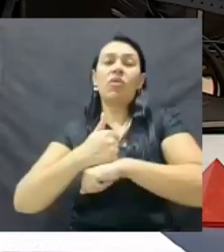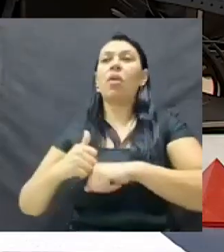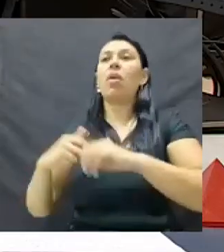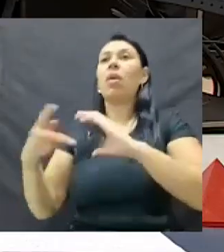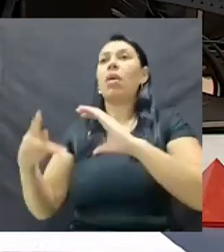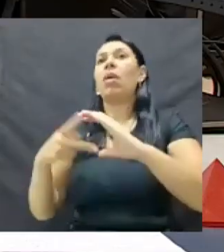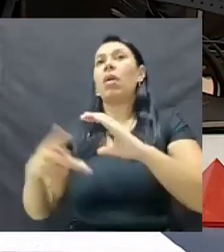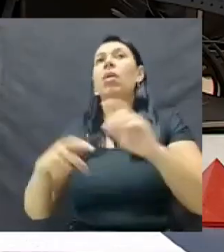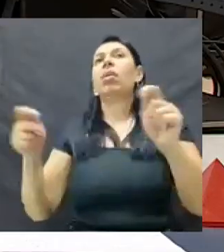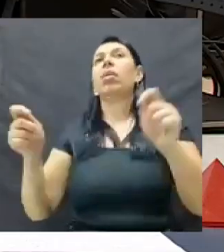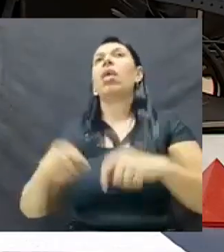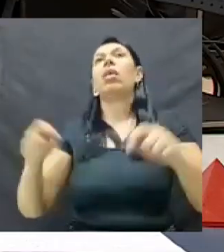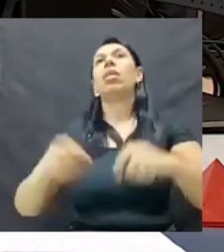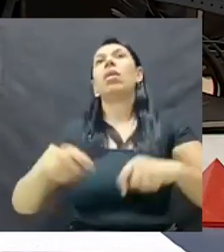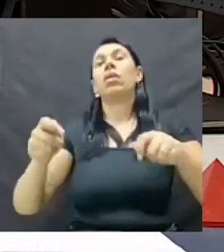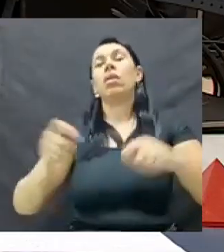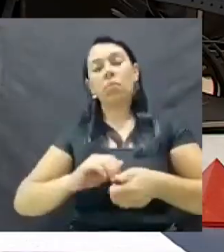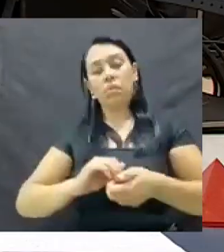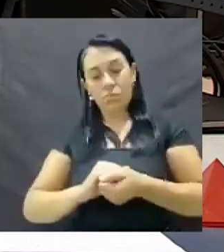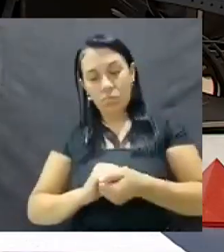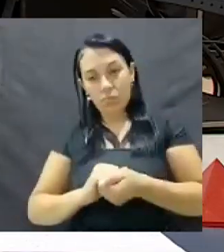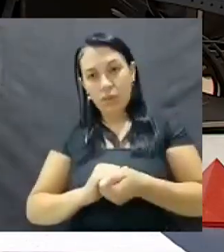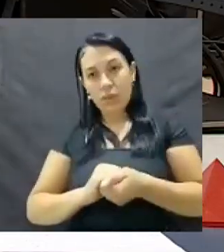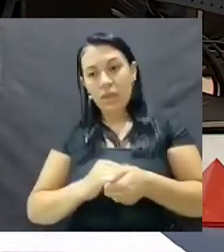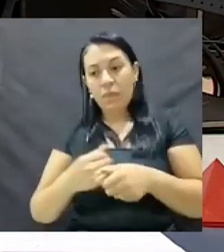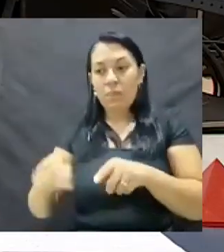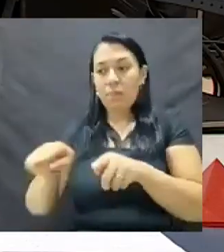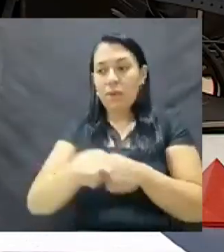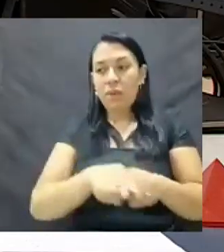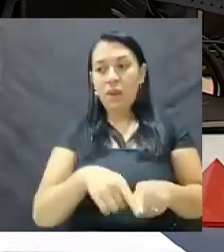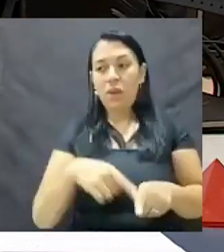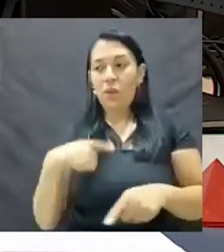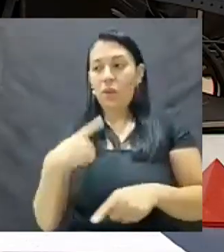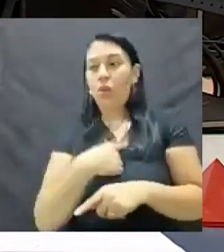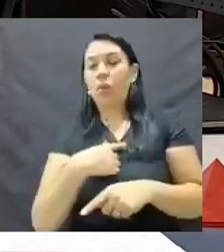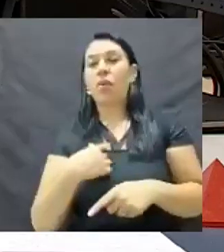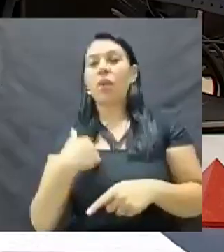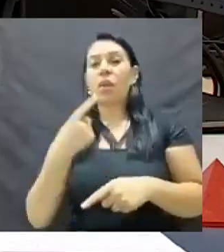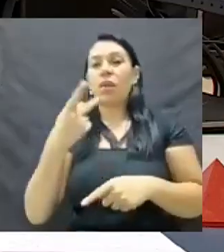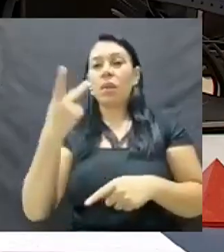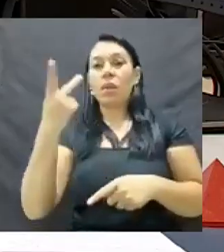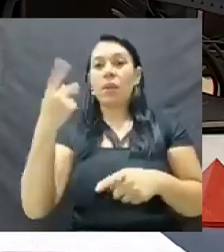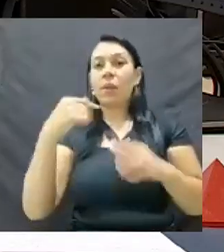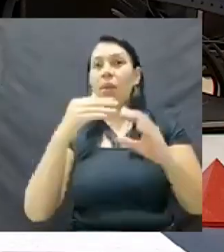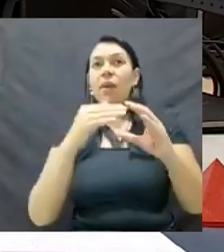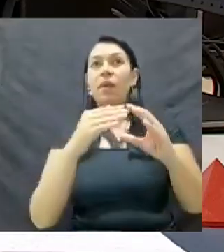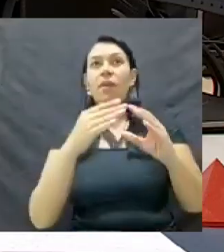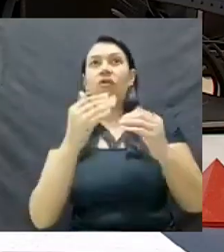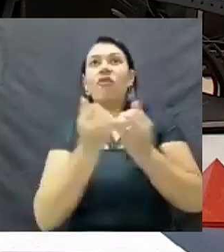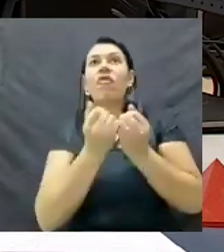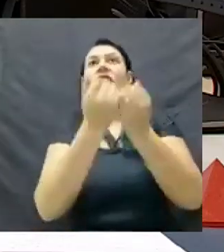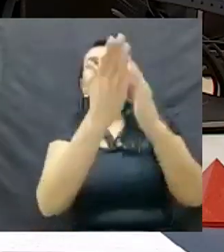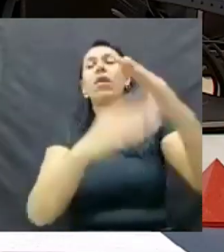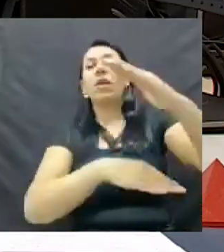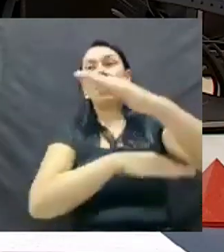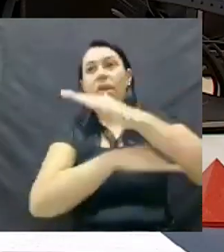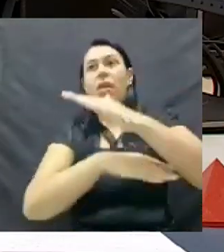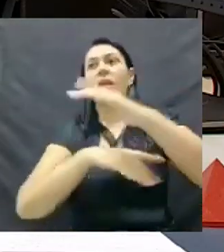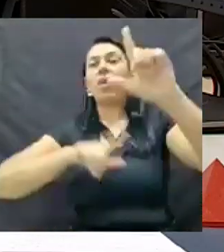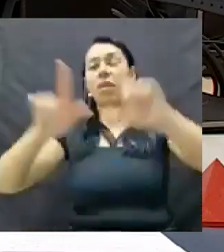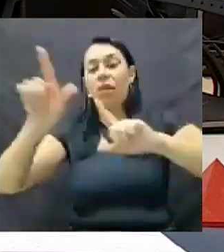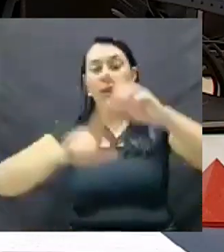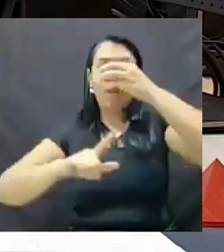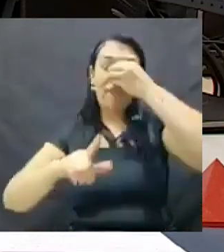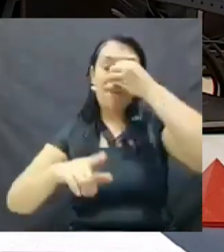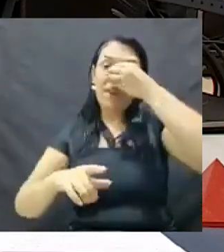têm uma parceria com a gente. E quiçá falar também da TV Câmara, né, que a TV Câmara é um grande aparato da Câmara Municipal,